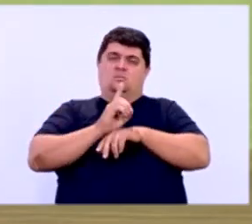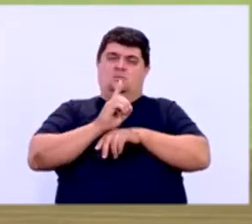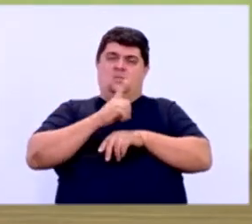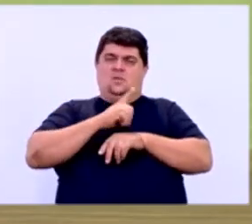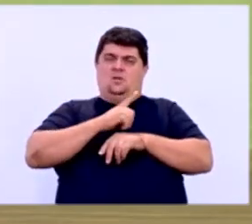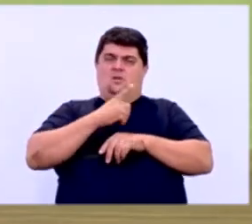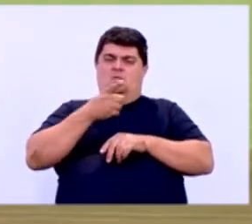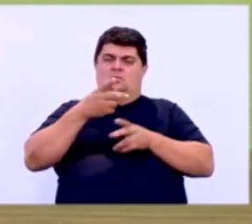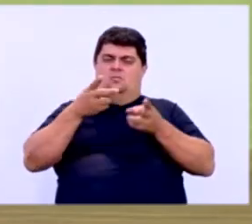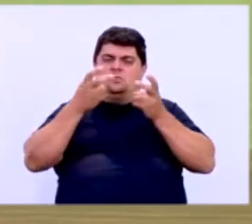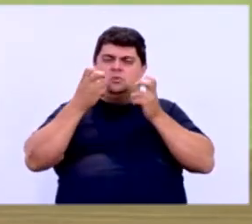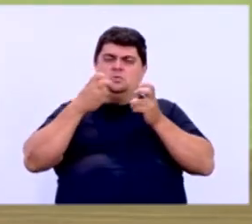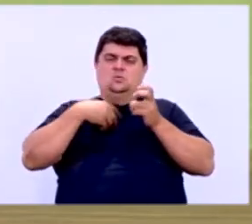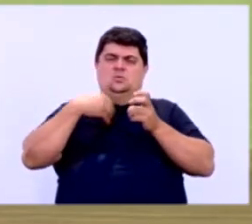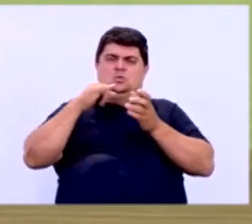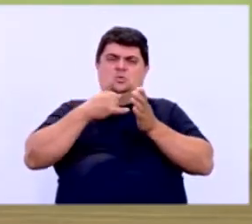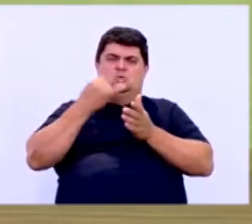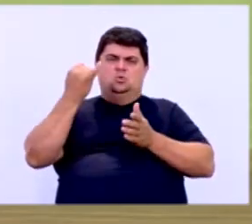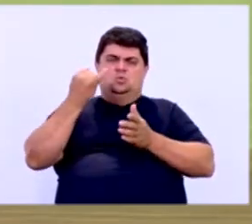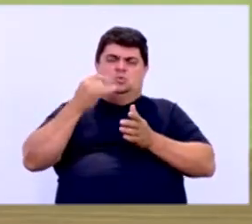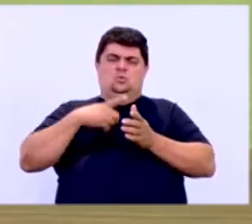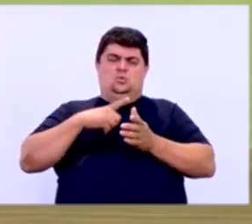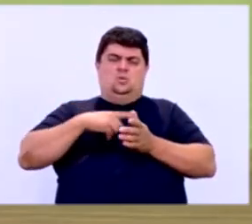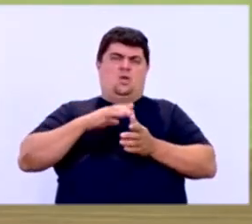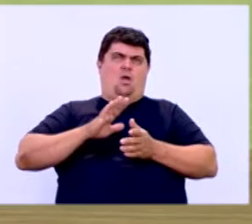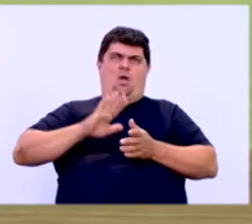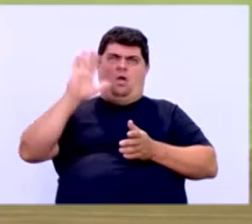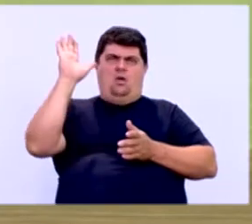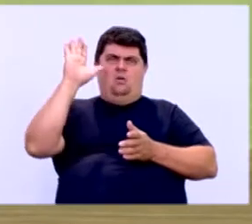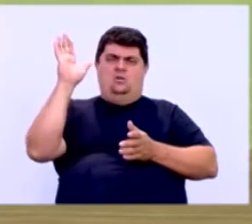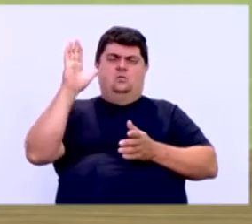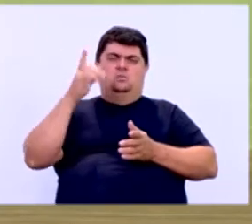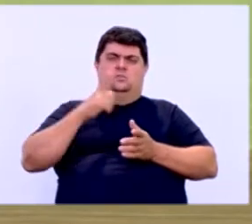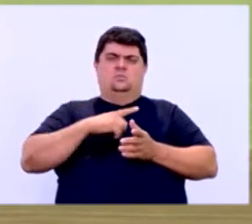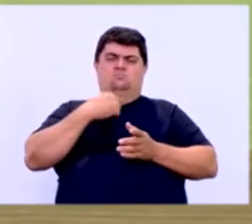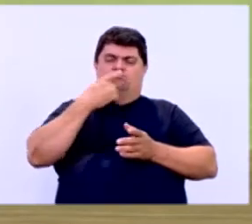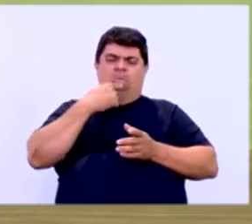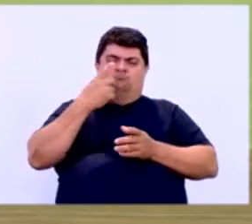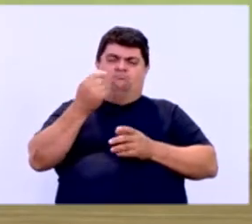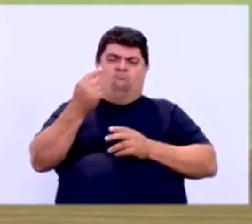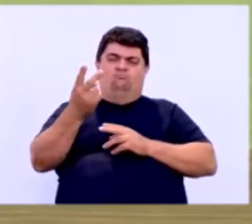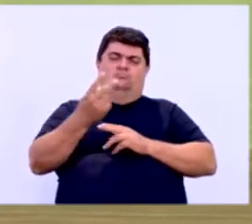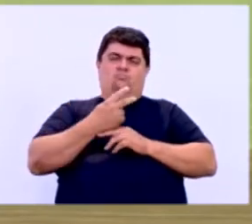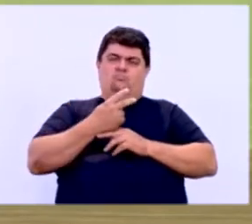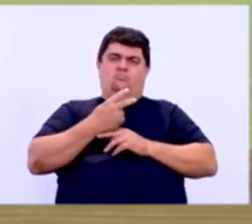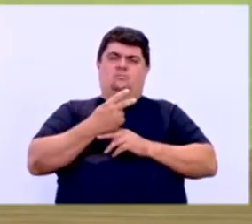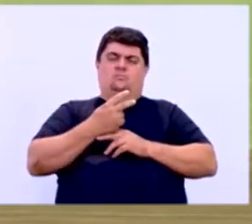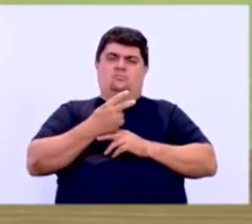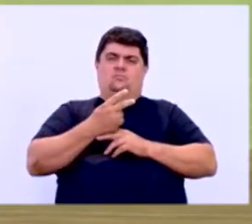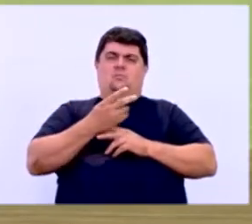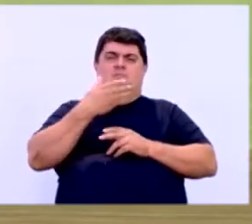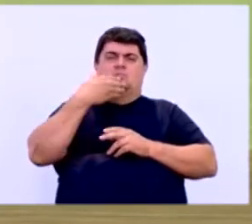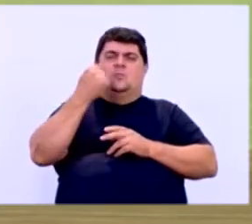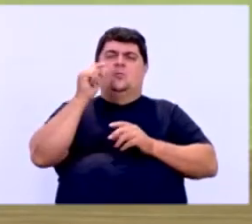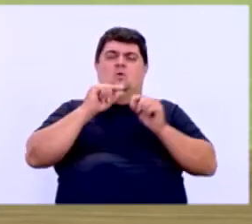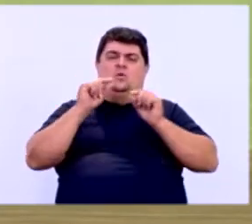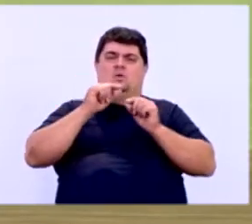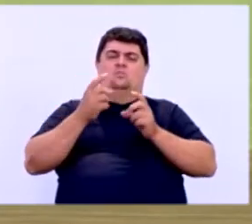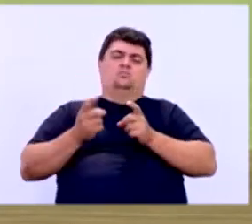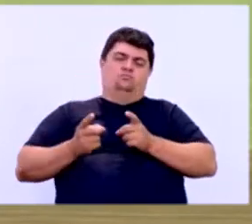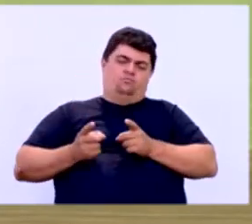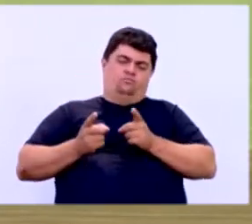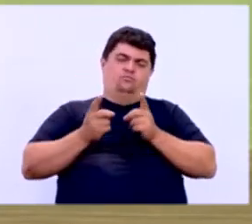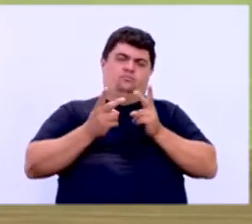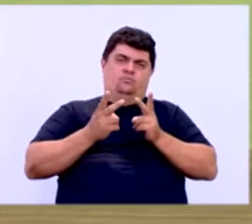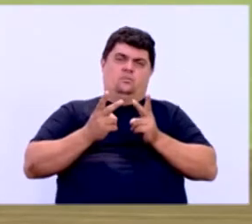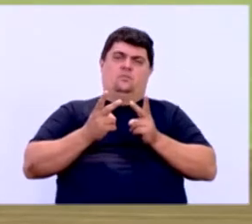taxas de juros dos bancos, onde ele poderia conseguir esse dinheiro, tornava desvantajoso que essa operação fosse feita. Então, talvez fosse mais